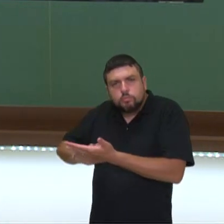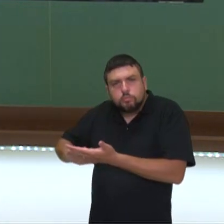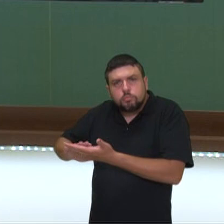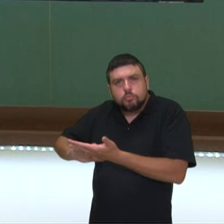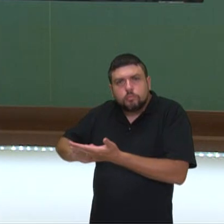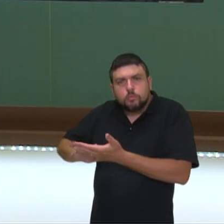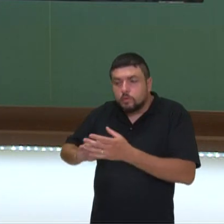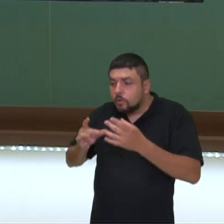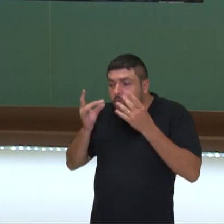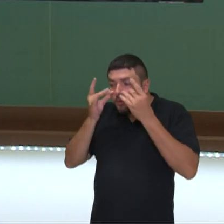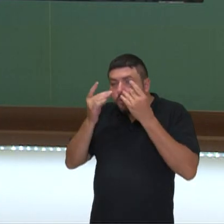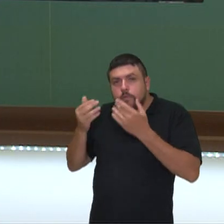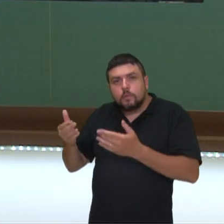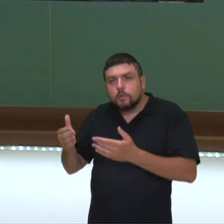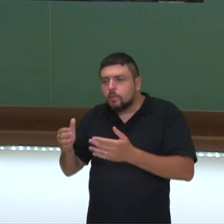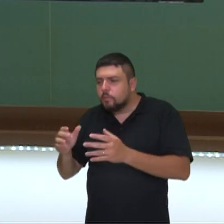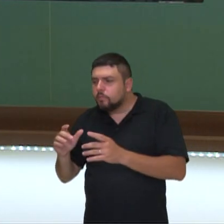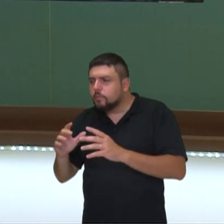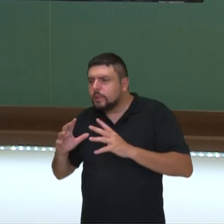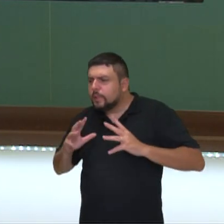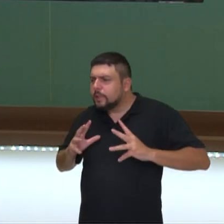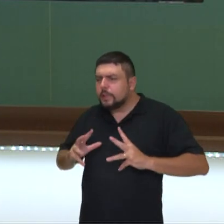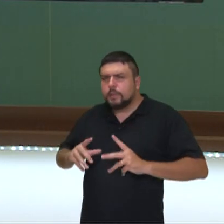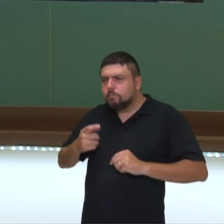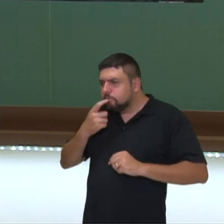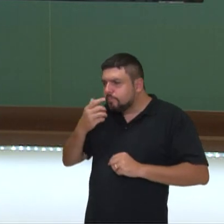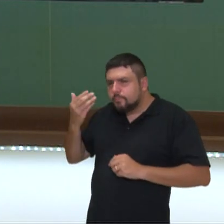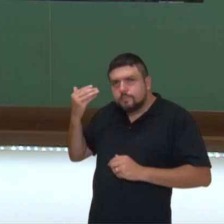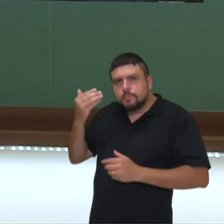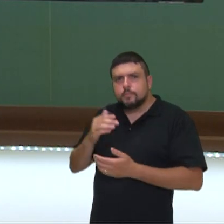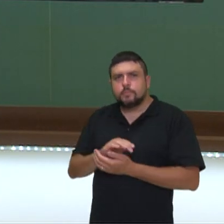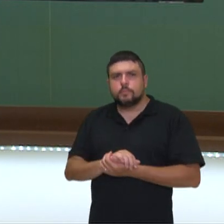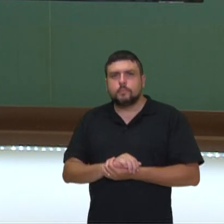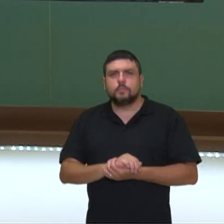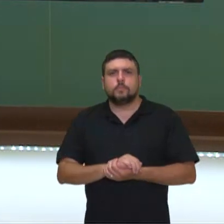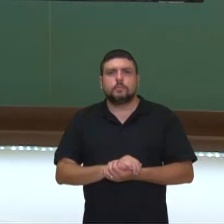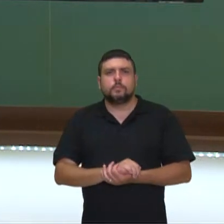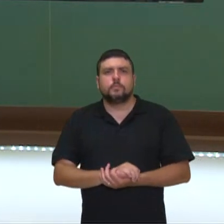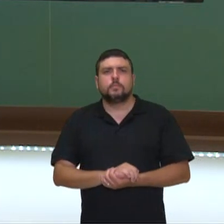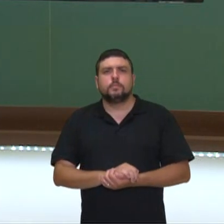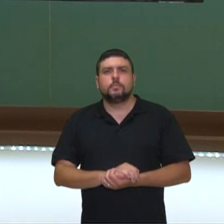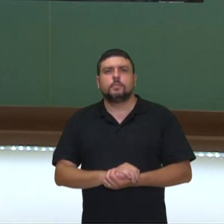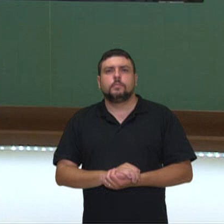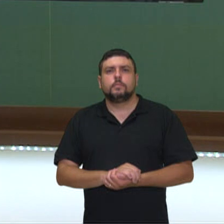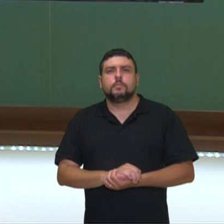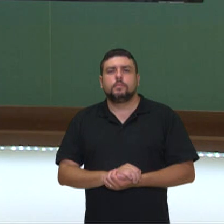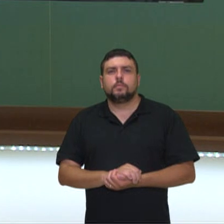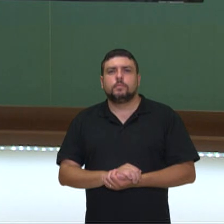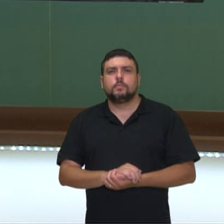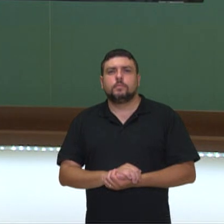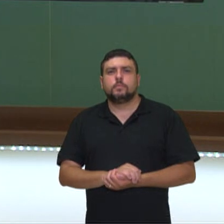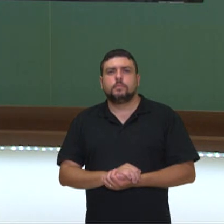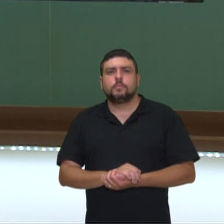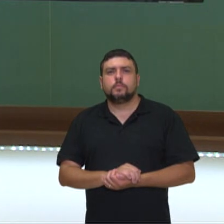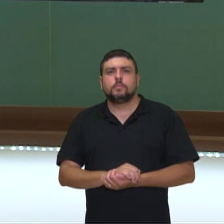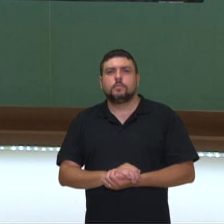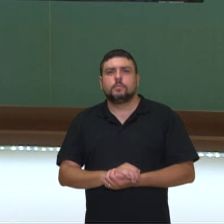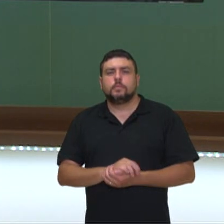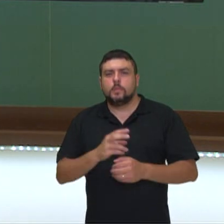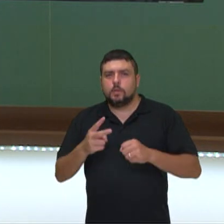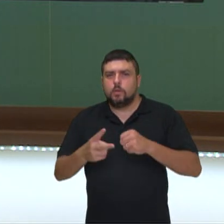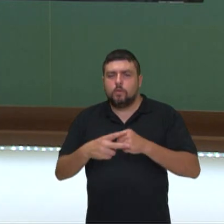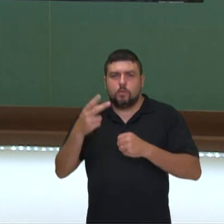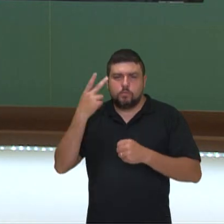tá? Wash, ele é um verbo regular. E daí, é só você colocar o ed,